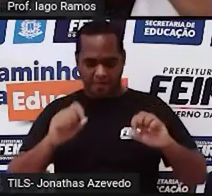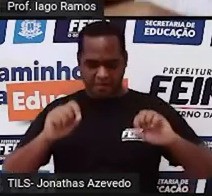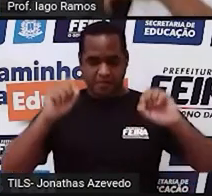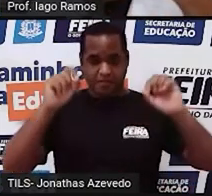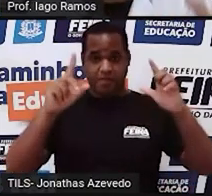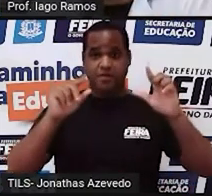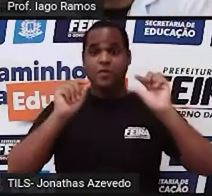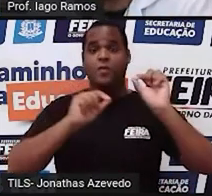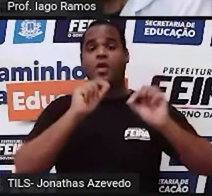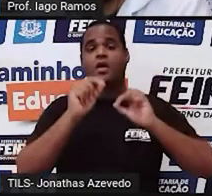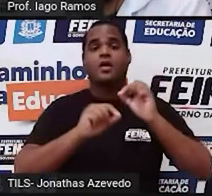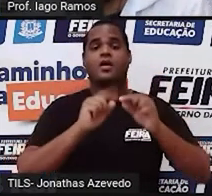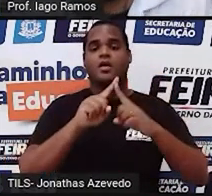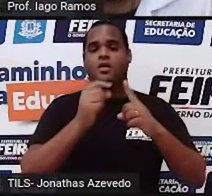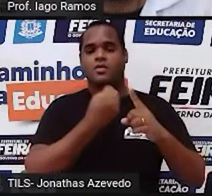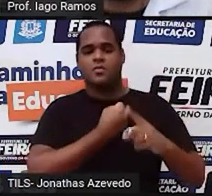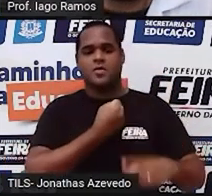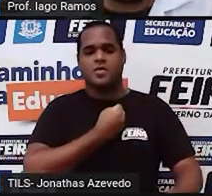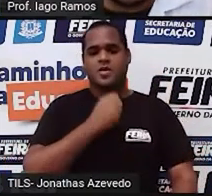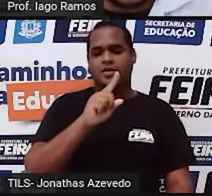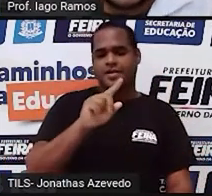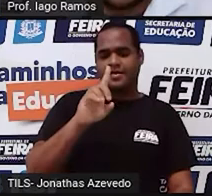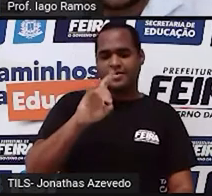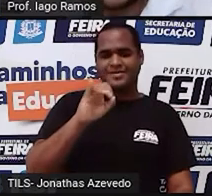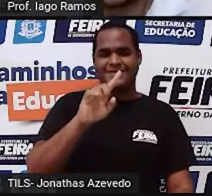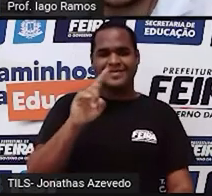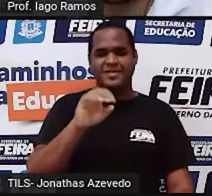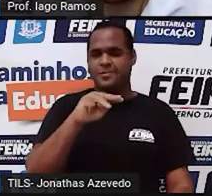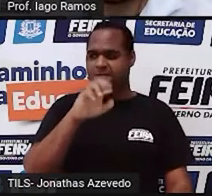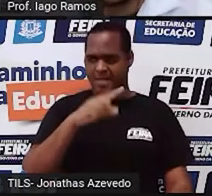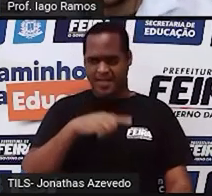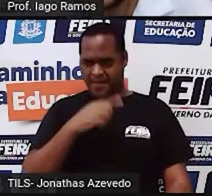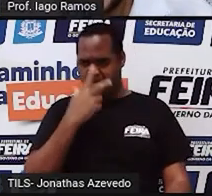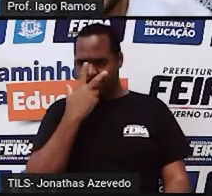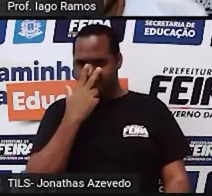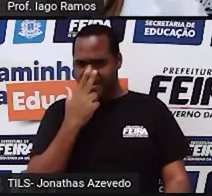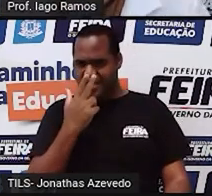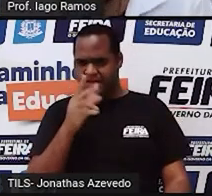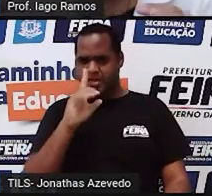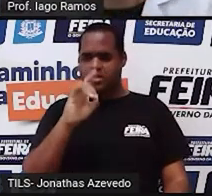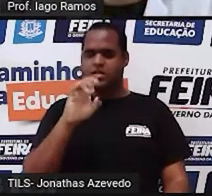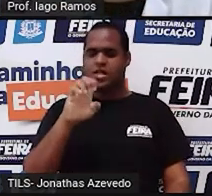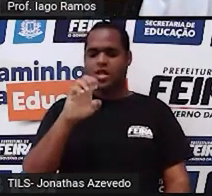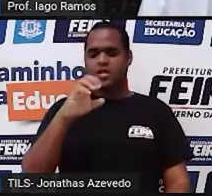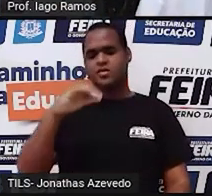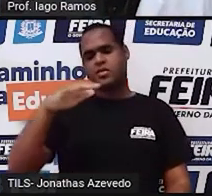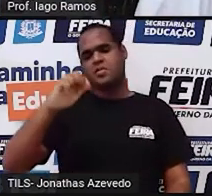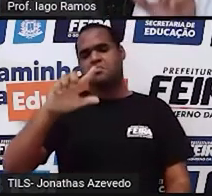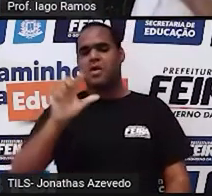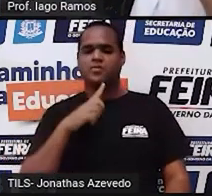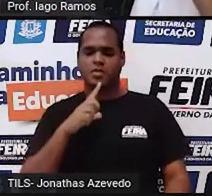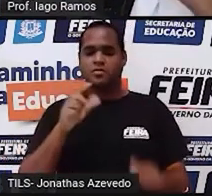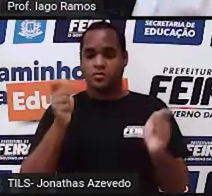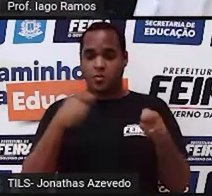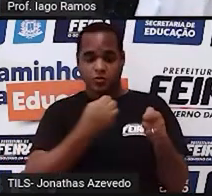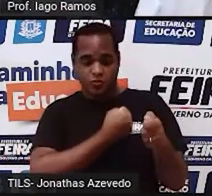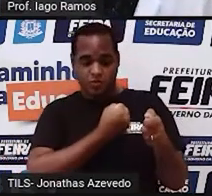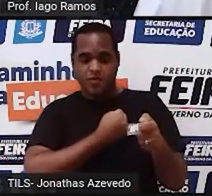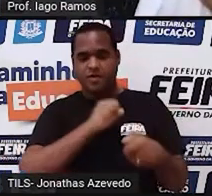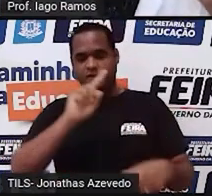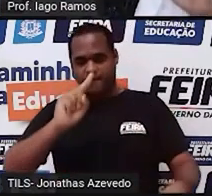são as dízimas não periódicas são números decimais Isso significa que o número vai